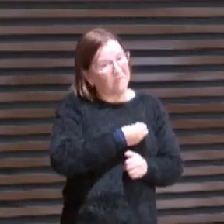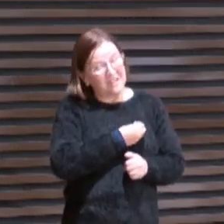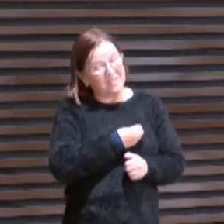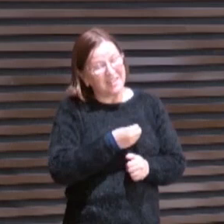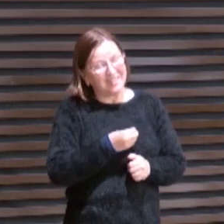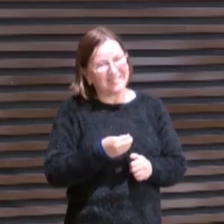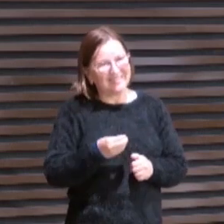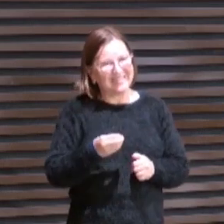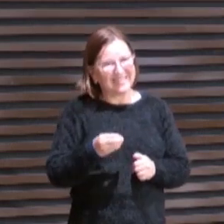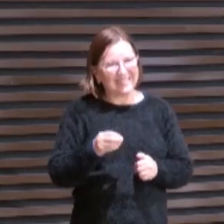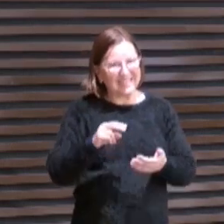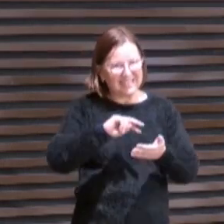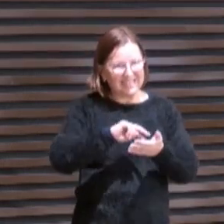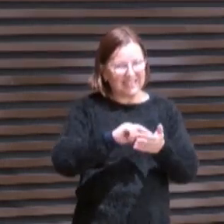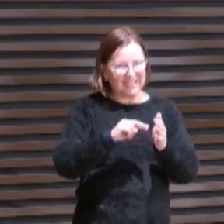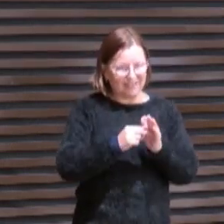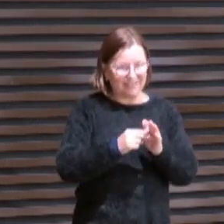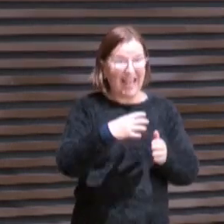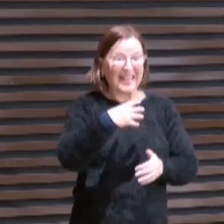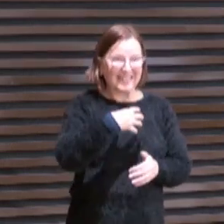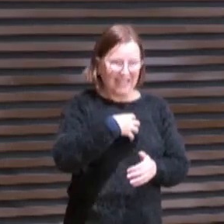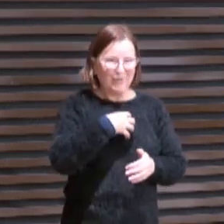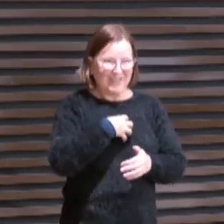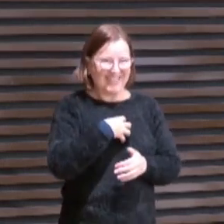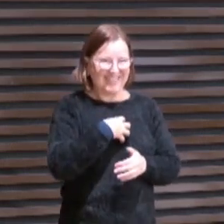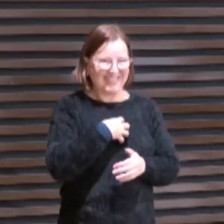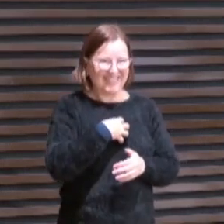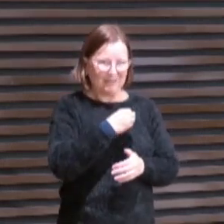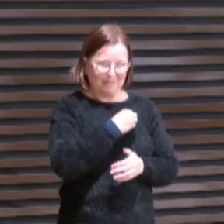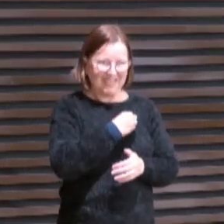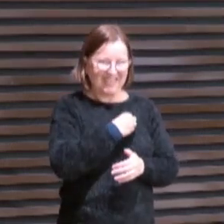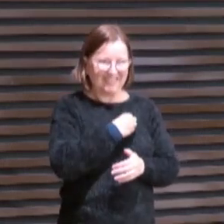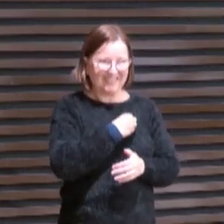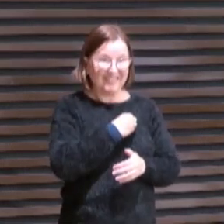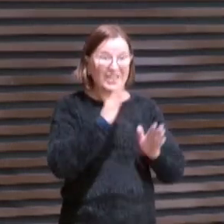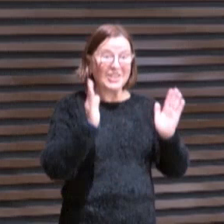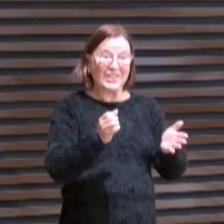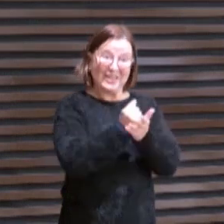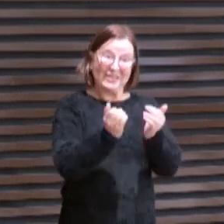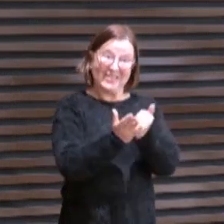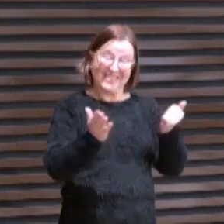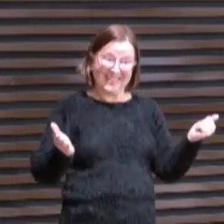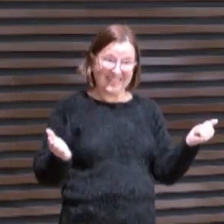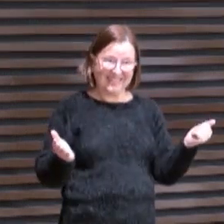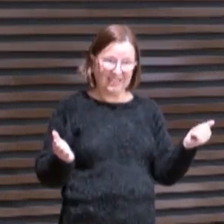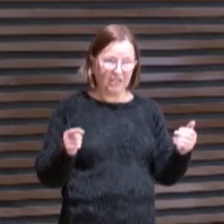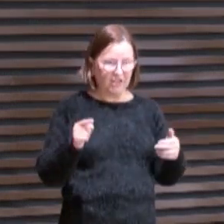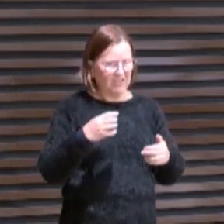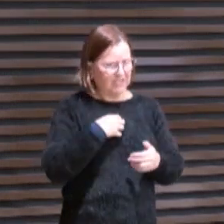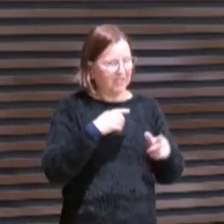É o descendente de Adão, o servo do pecado. Ele foi crucificado com Cristo. Você sente?